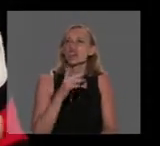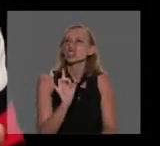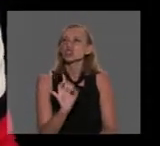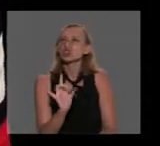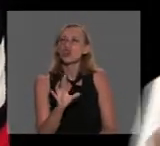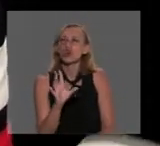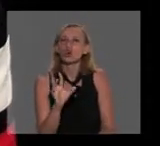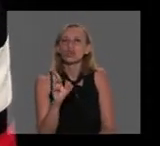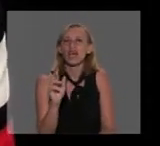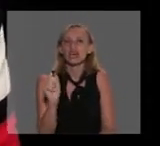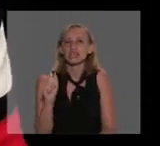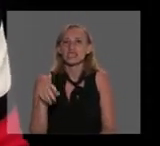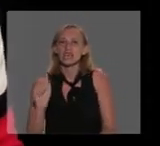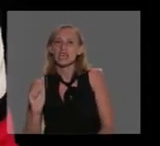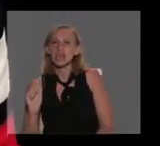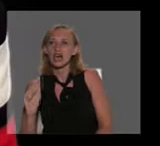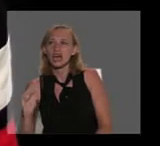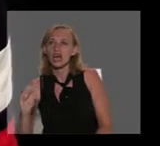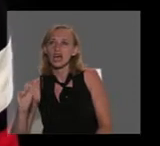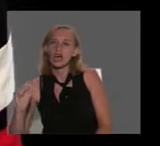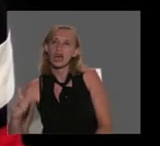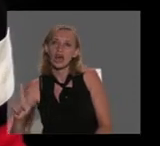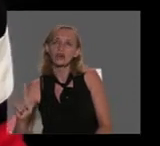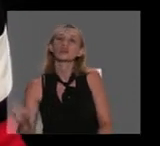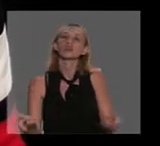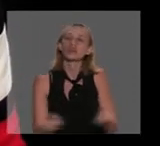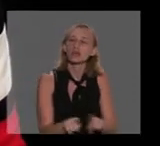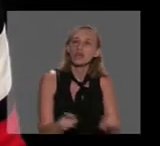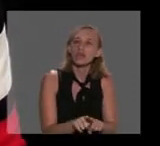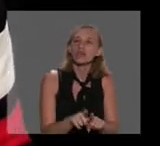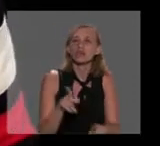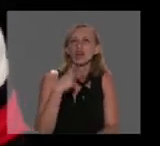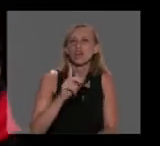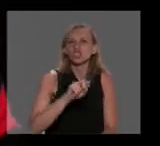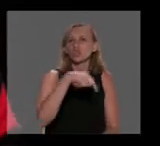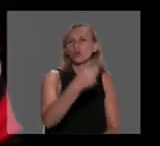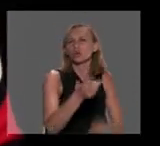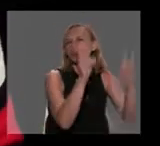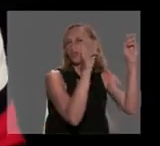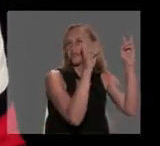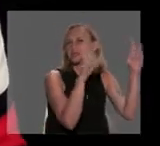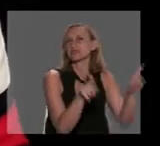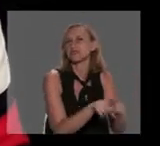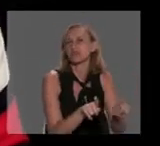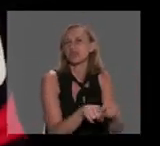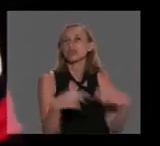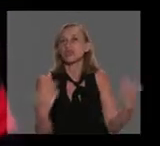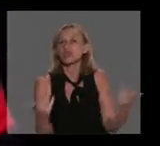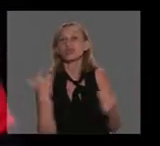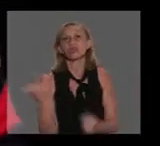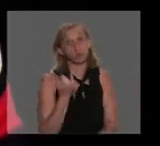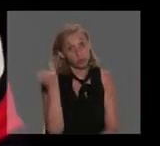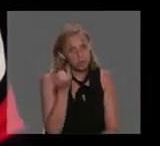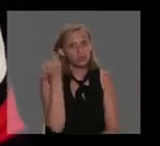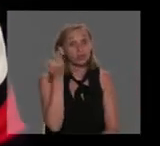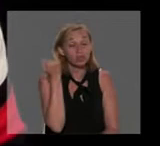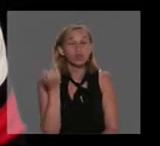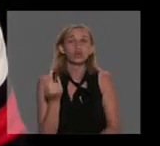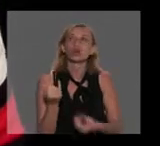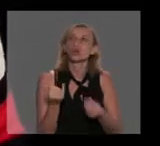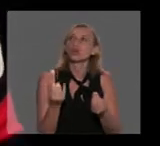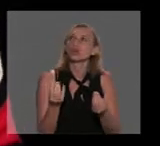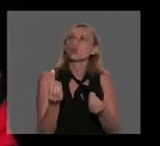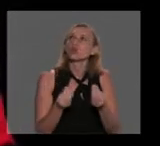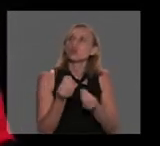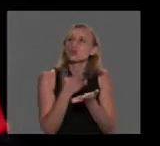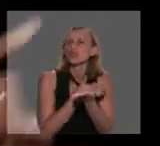vão falar não somente da questão racial e começar a falar de outras pautas, né?